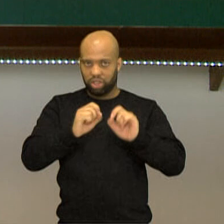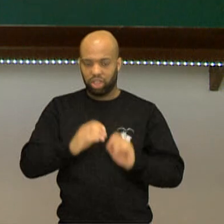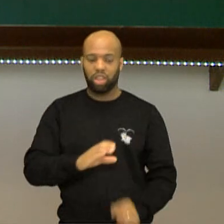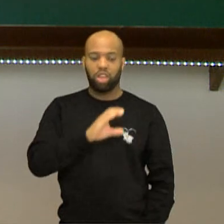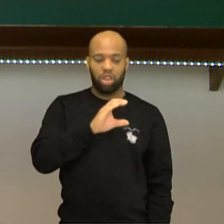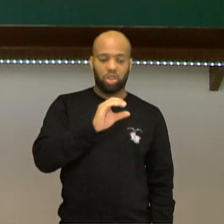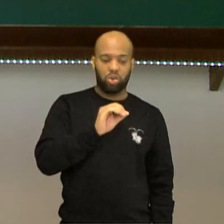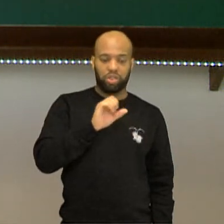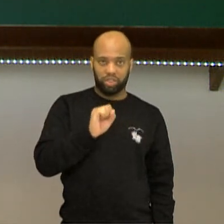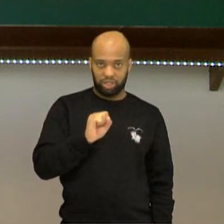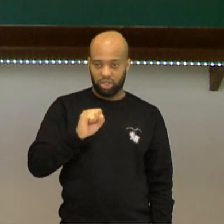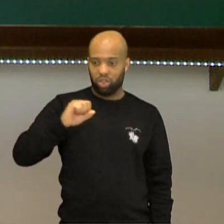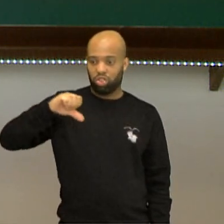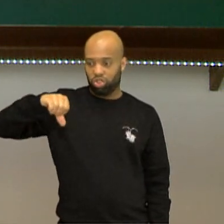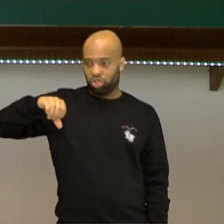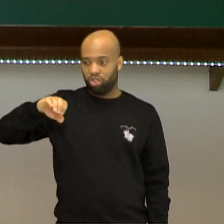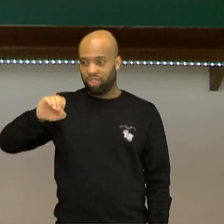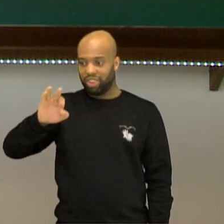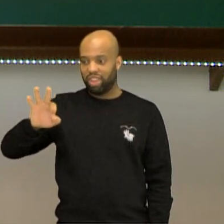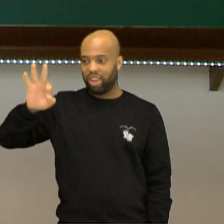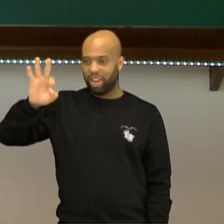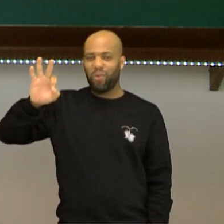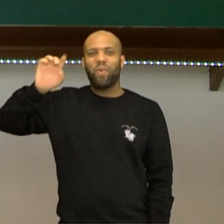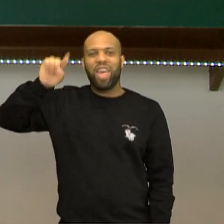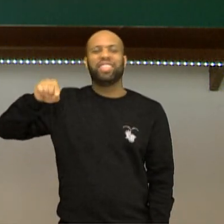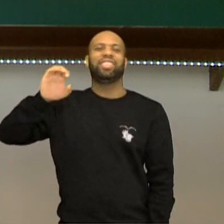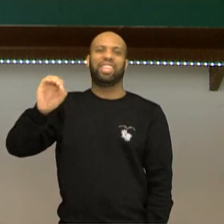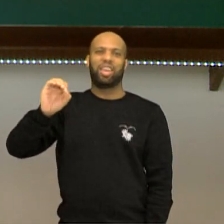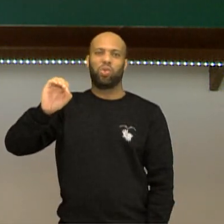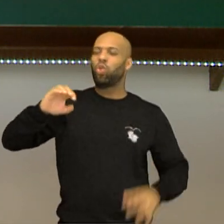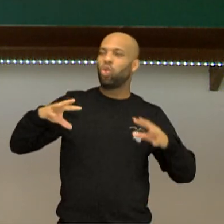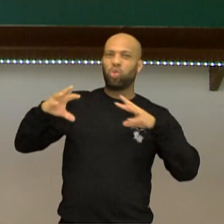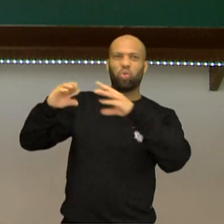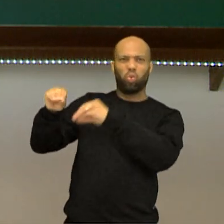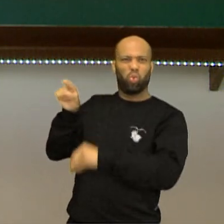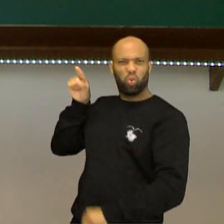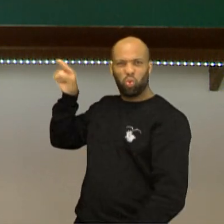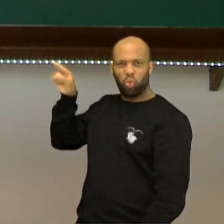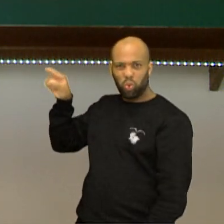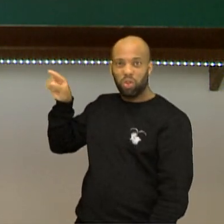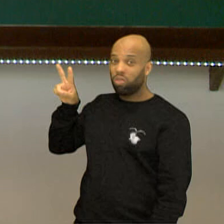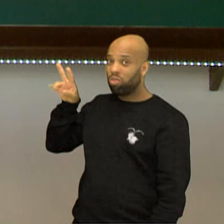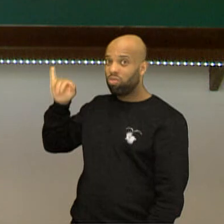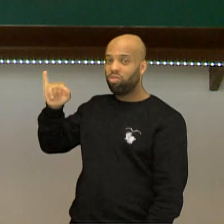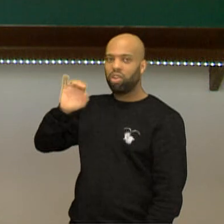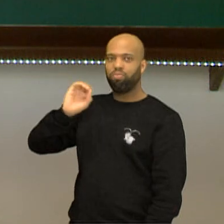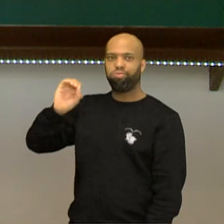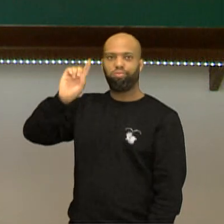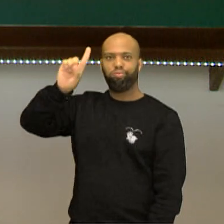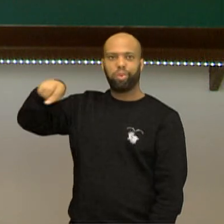cosseno de 90 é zero. Ou seja, toda essa parte aqui, ó, irá zerar.